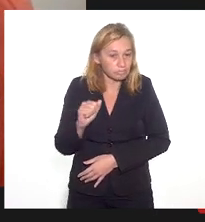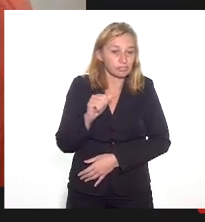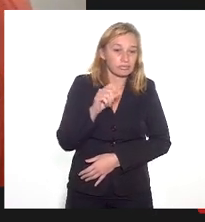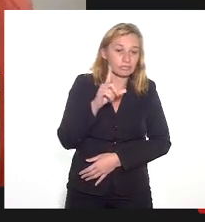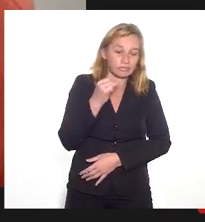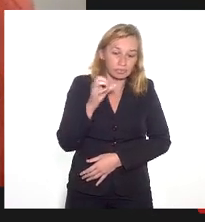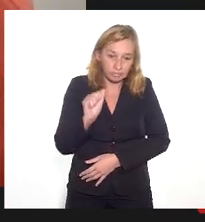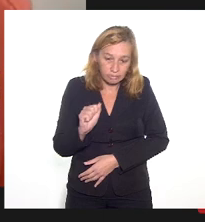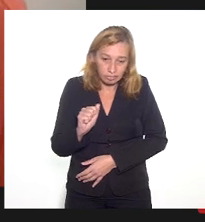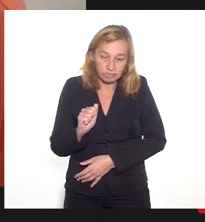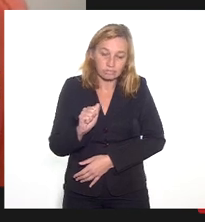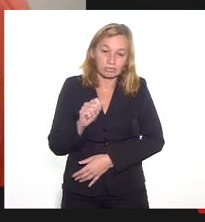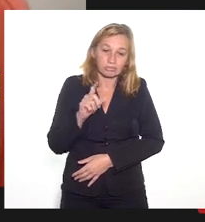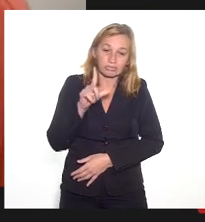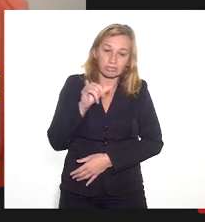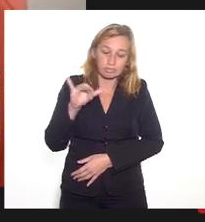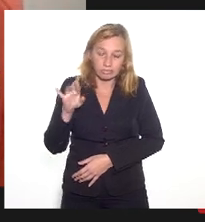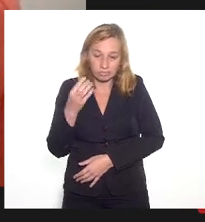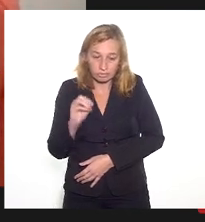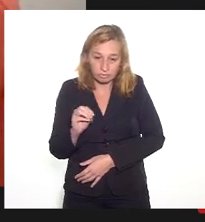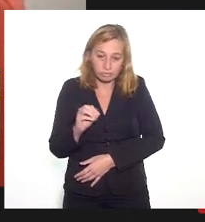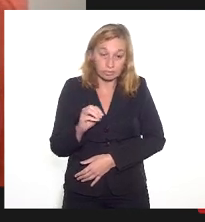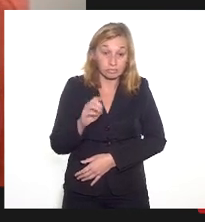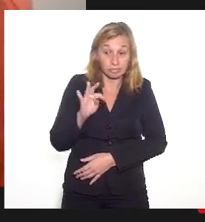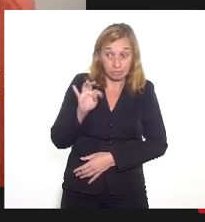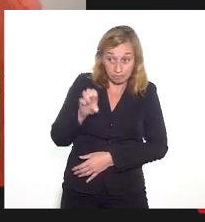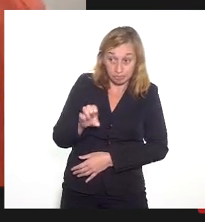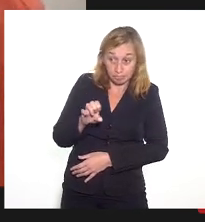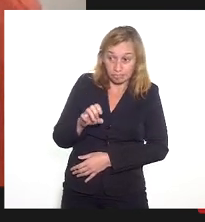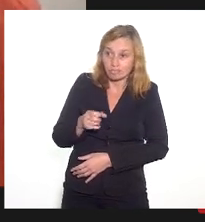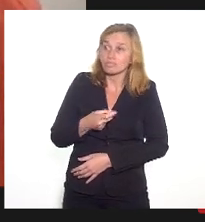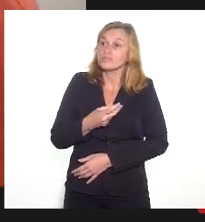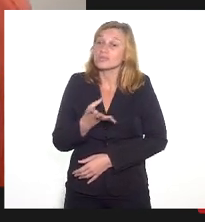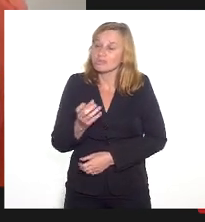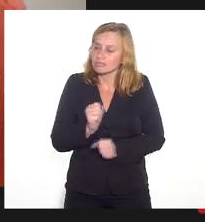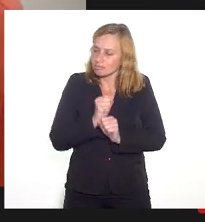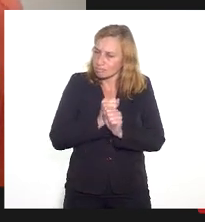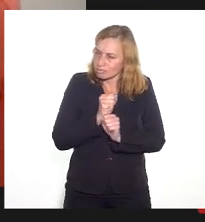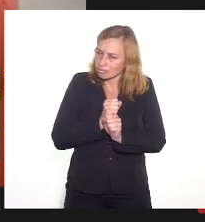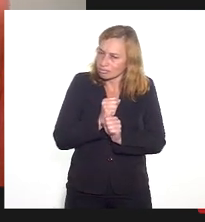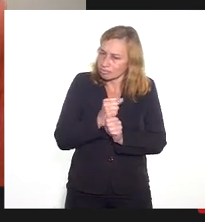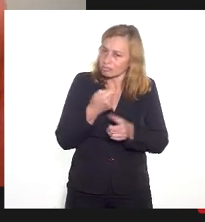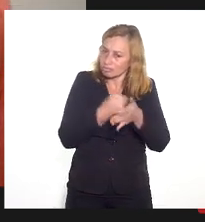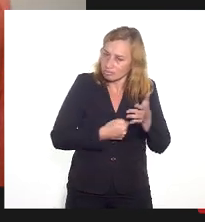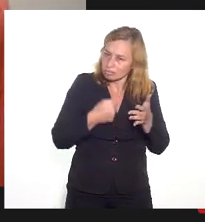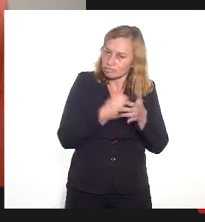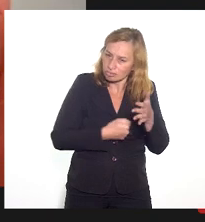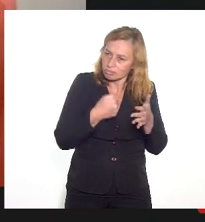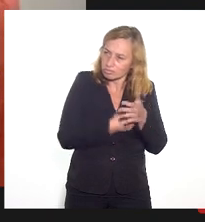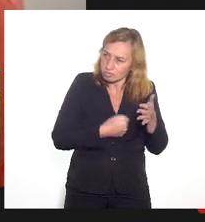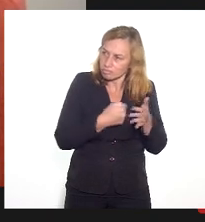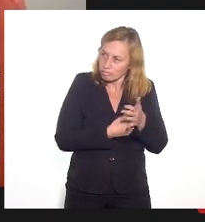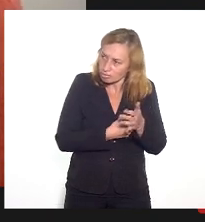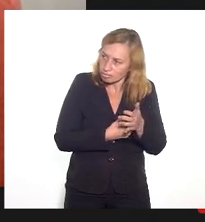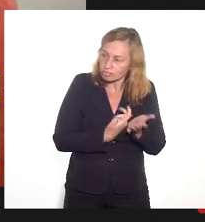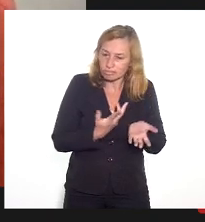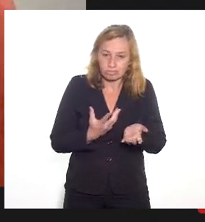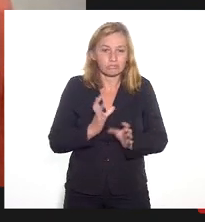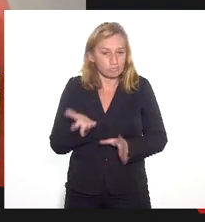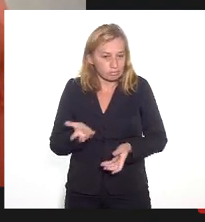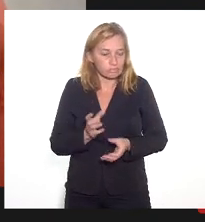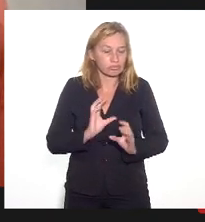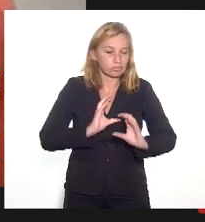Verde, enfim, Guilhom, a própria Beth, o quanto que a gente construiu também possibilidades a partir das conferências